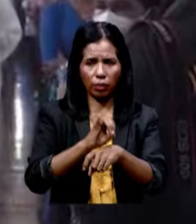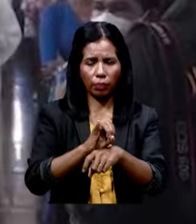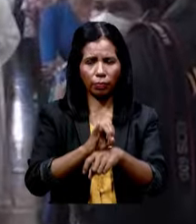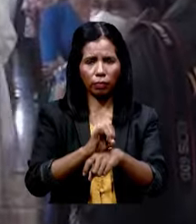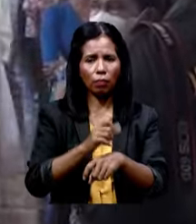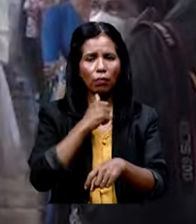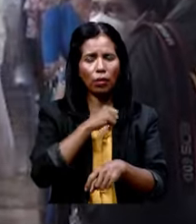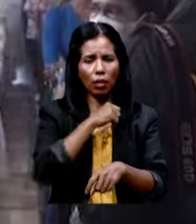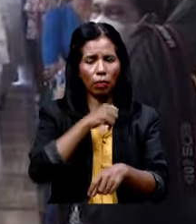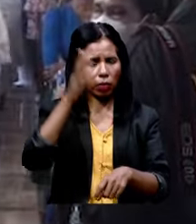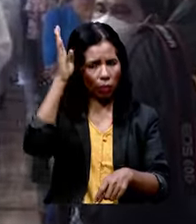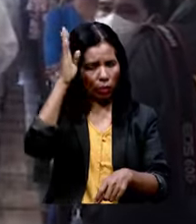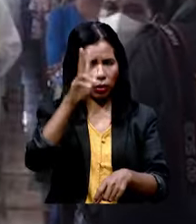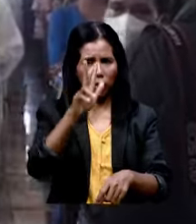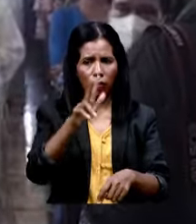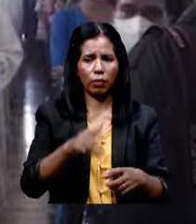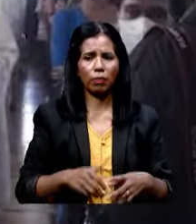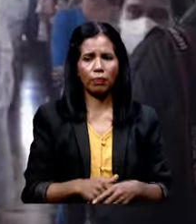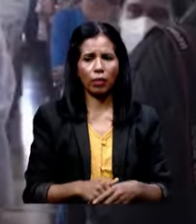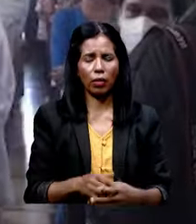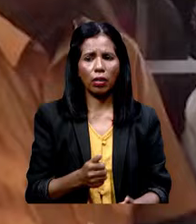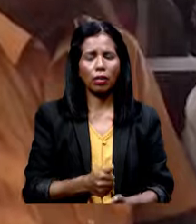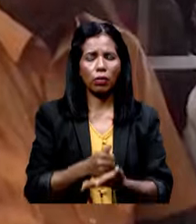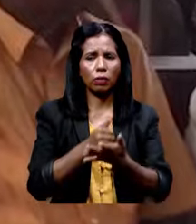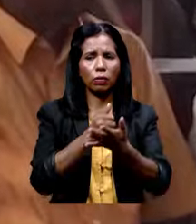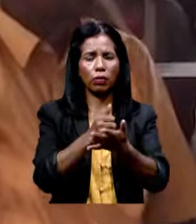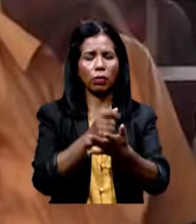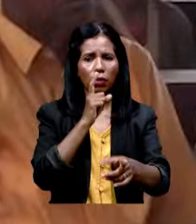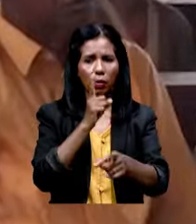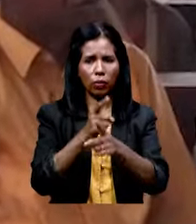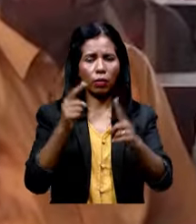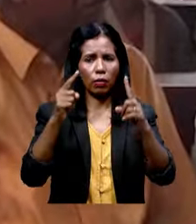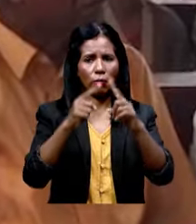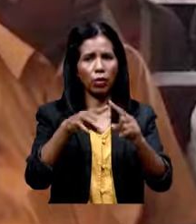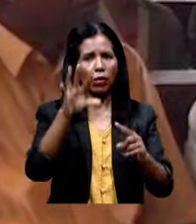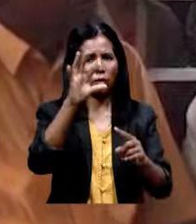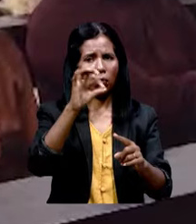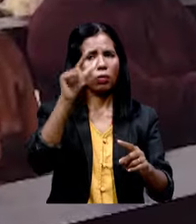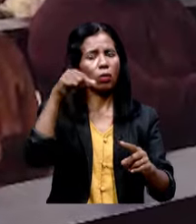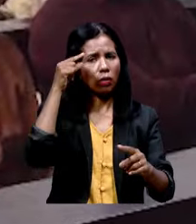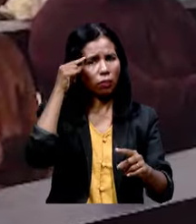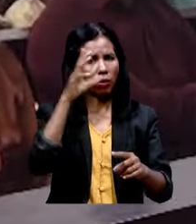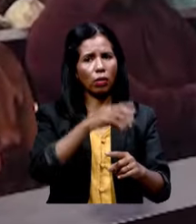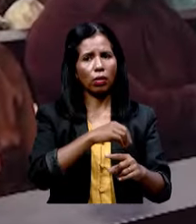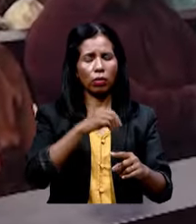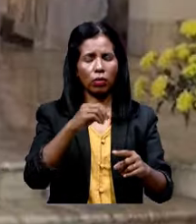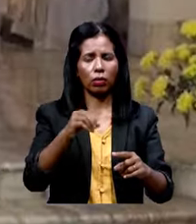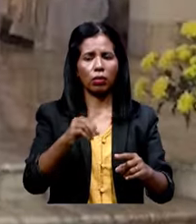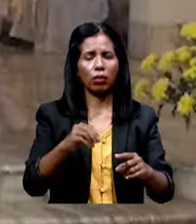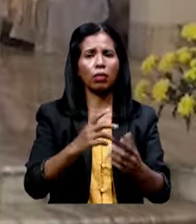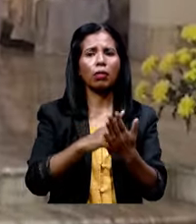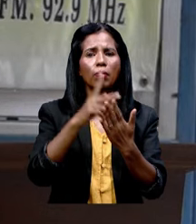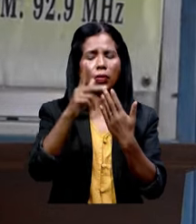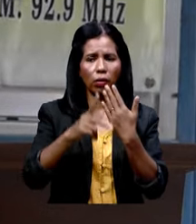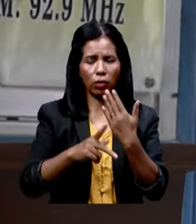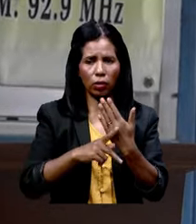amo bispo na intolo apoio tebes ba iha nuno governo constitucional ne programa